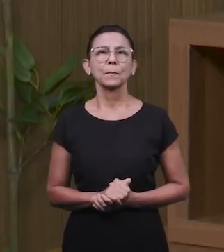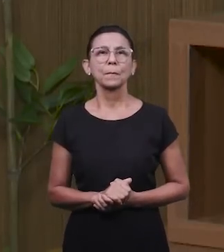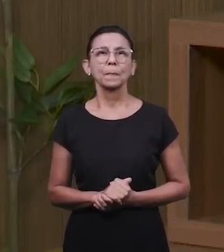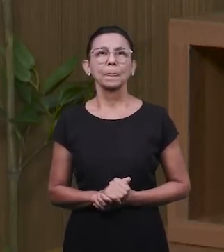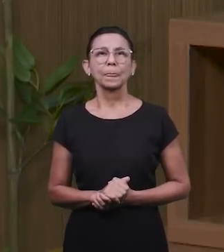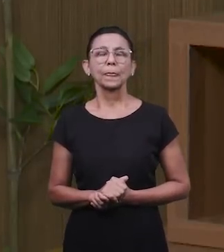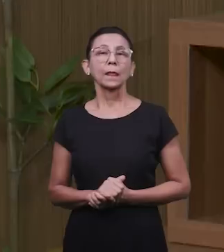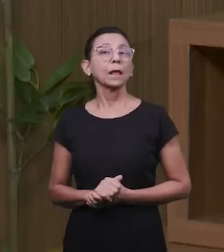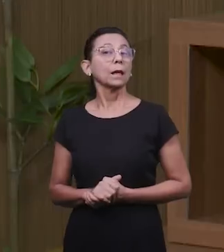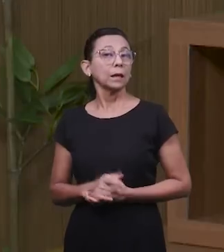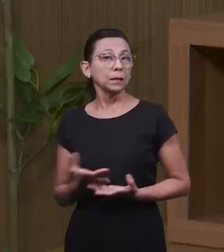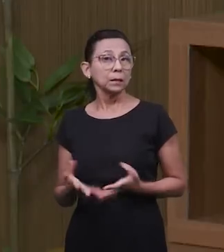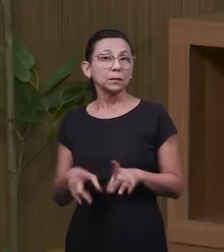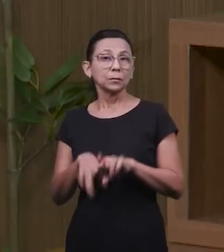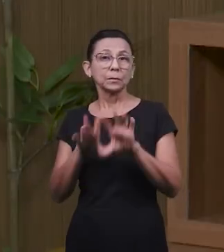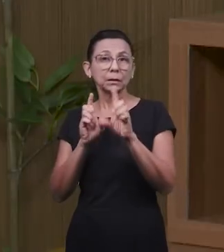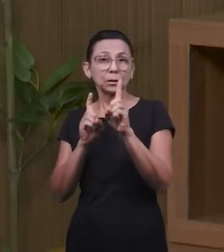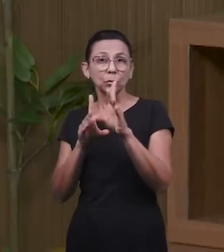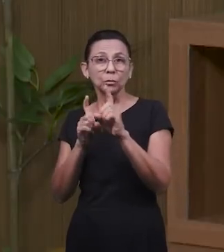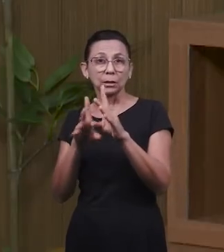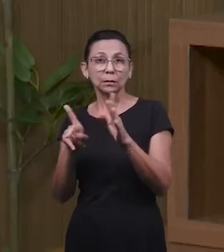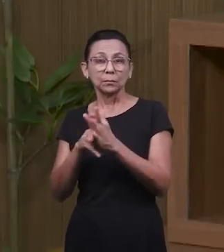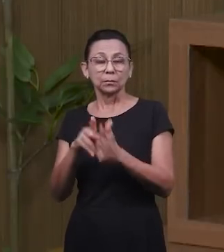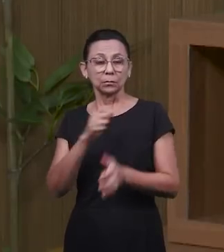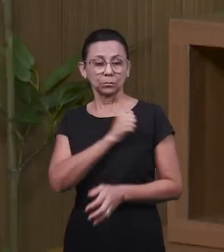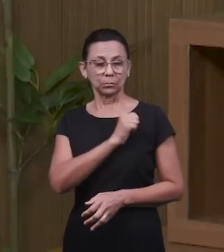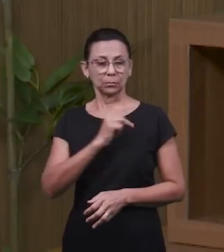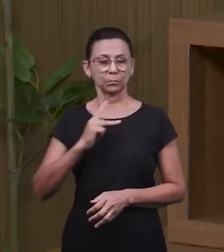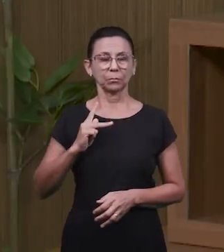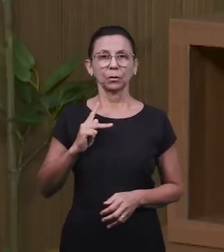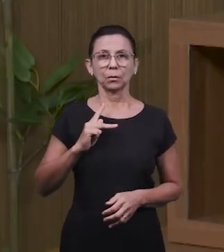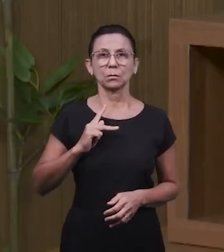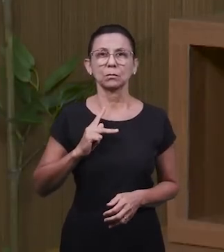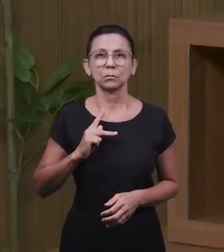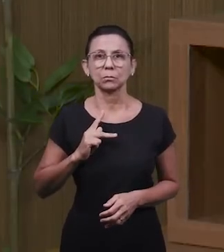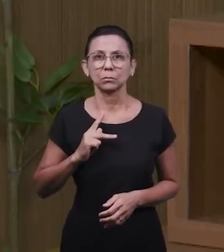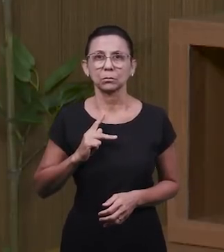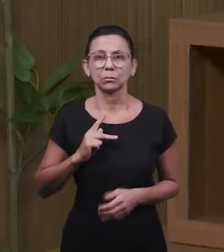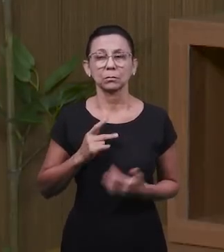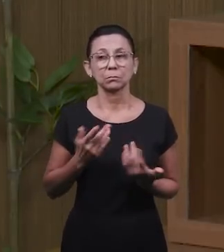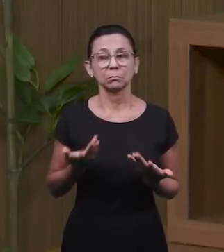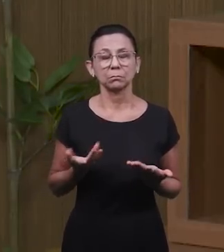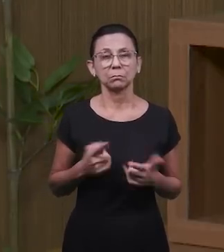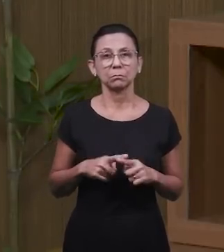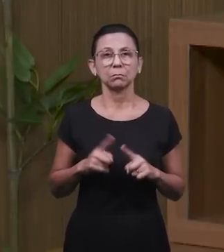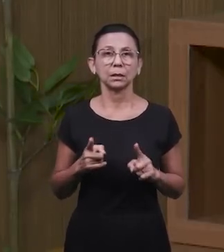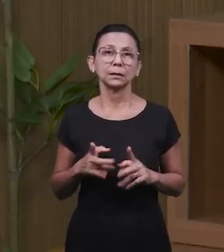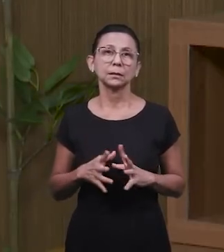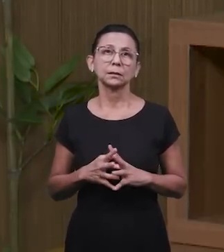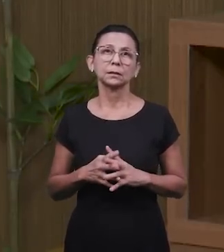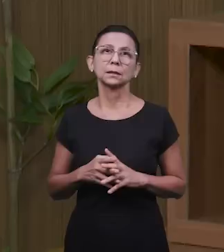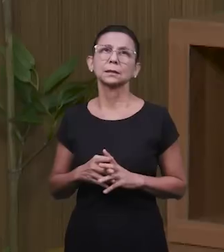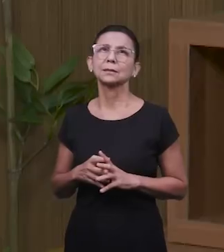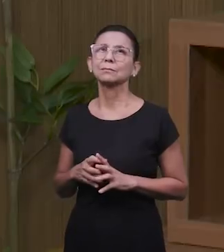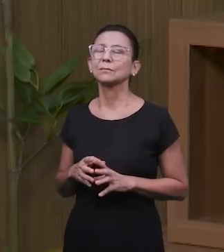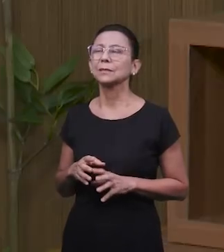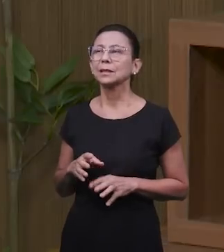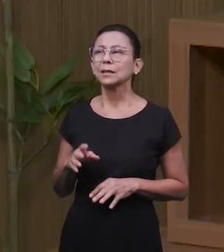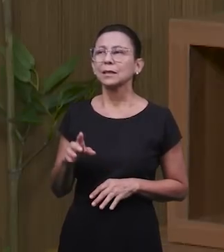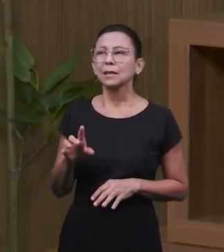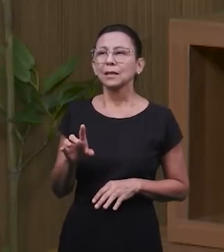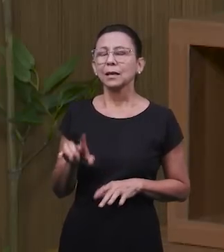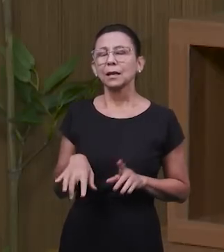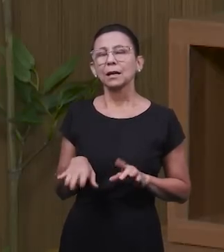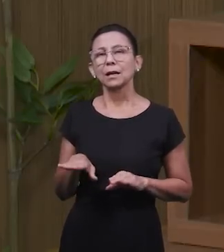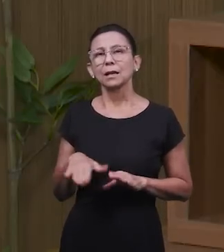E ela perseverou na doutrina dos apóstolos. Nós podemos até botar numa ordem assim que